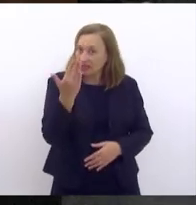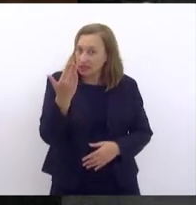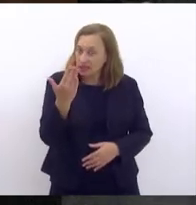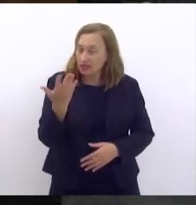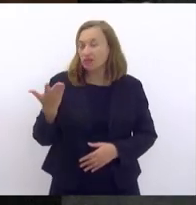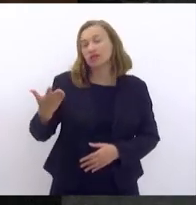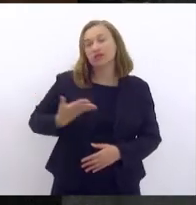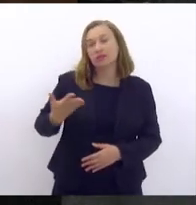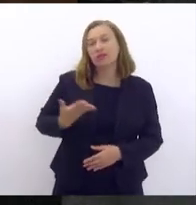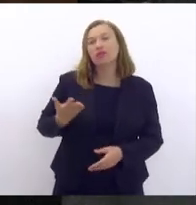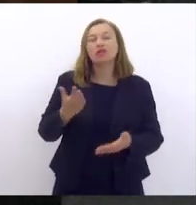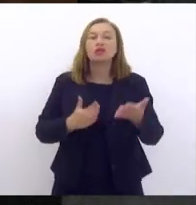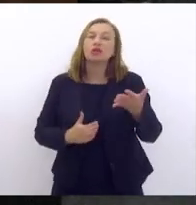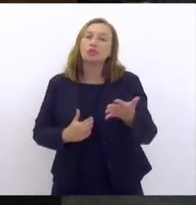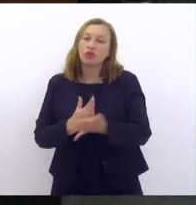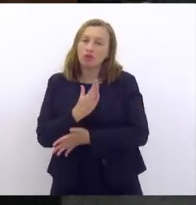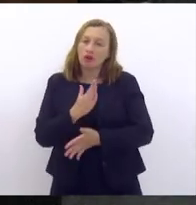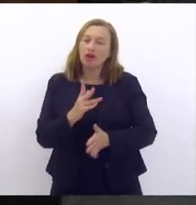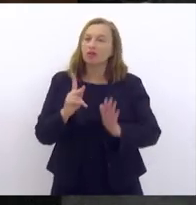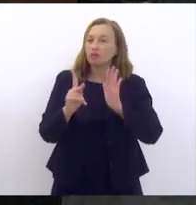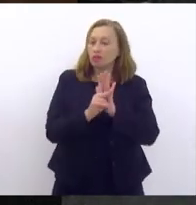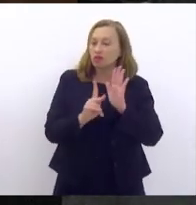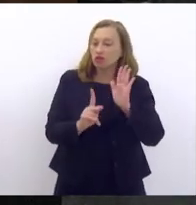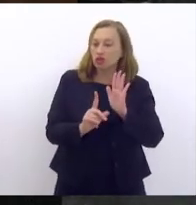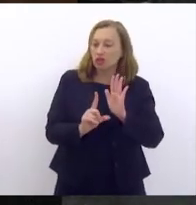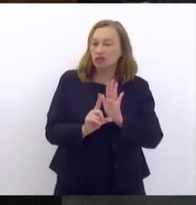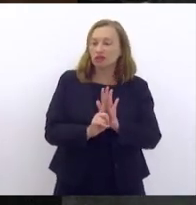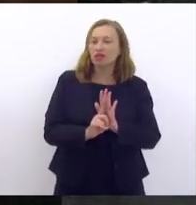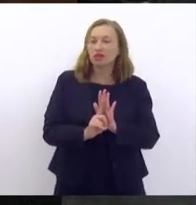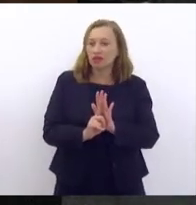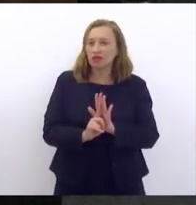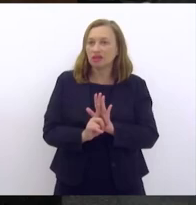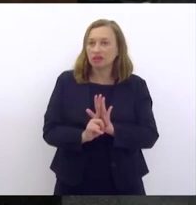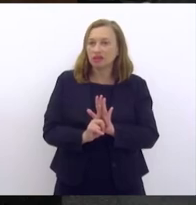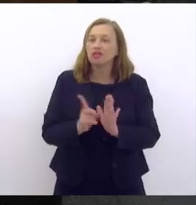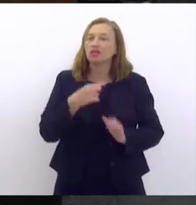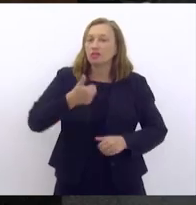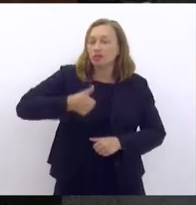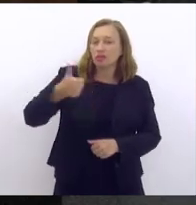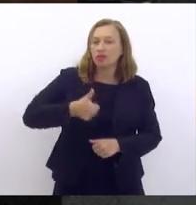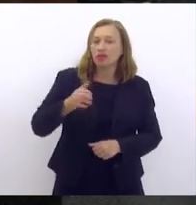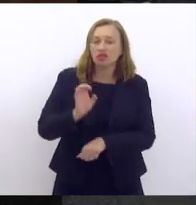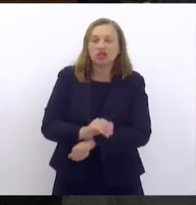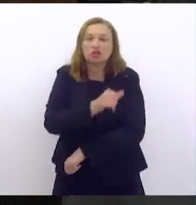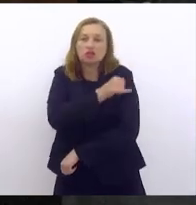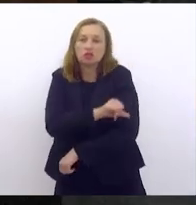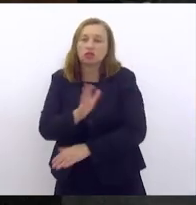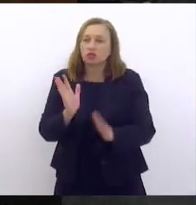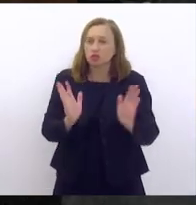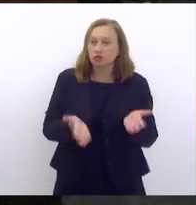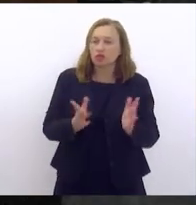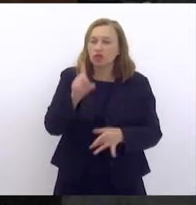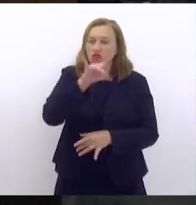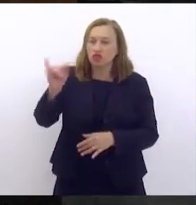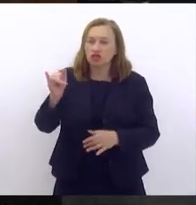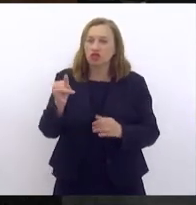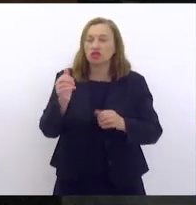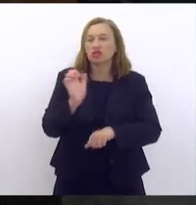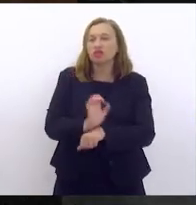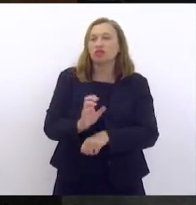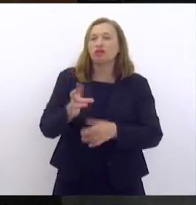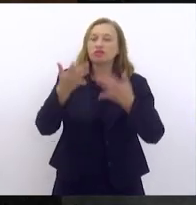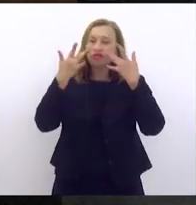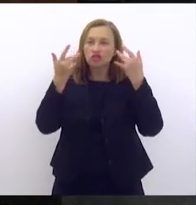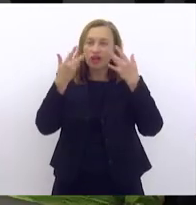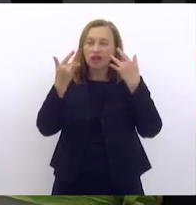os colegas que votaram a favor do projeto. E, enfim, nós somos o primeiro estado do Brasil hoje a ter um Dia Estadual do Teatro Acessível.